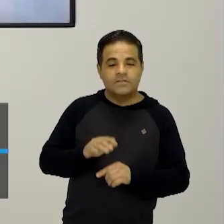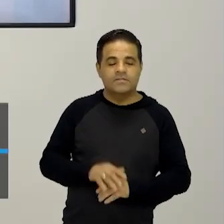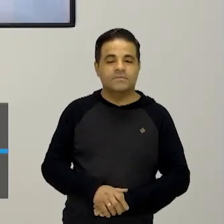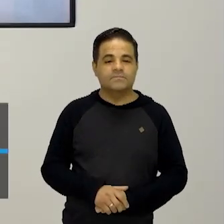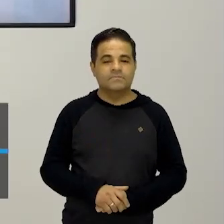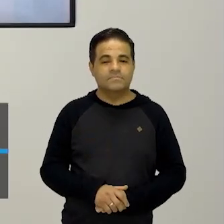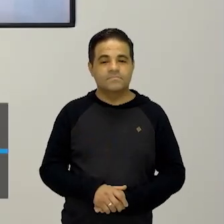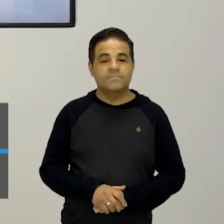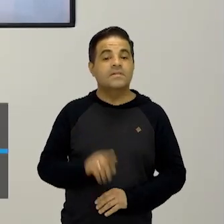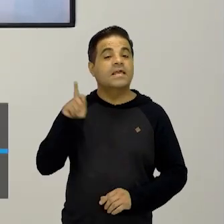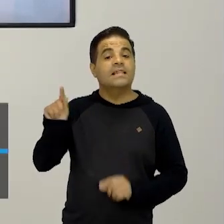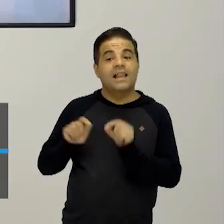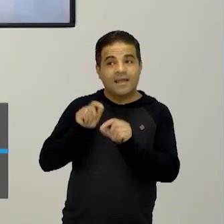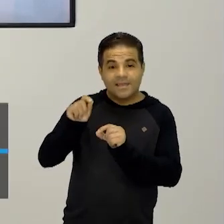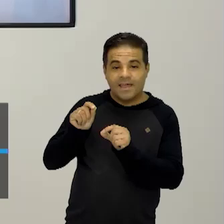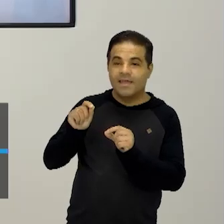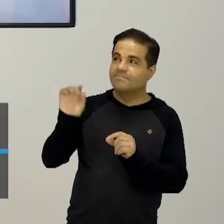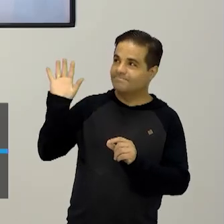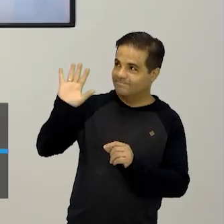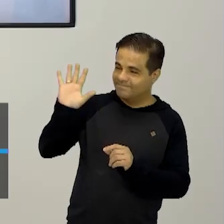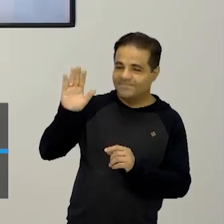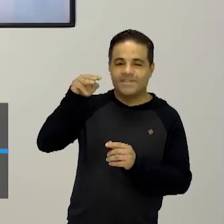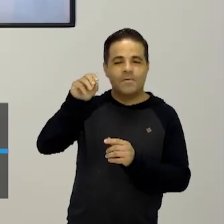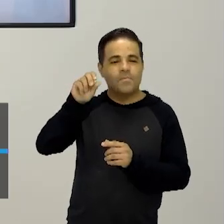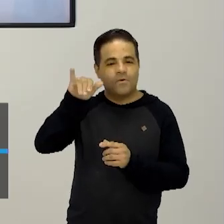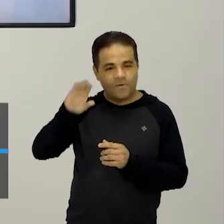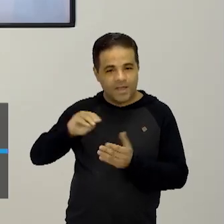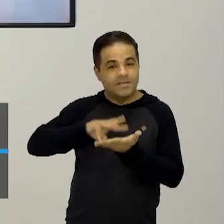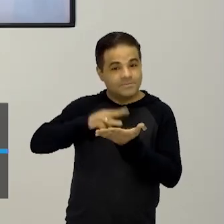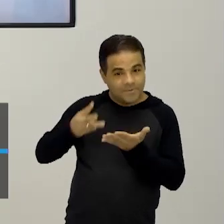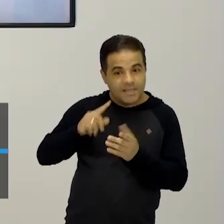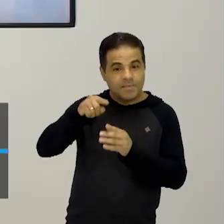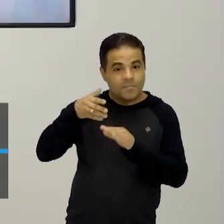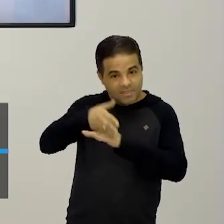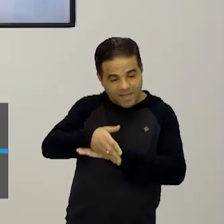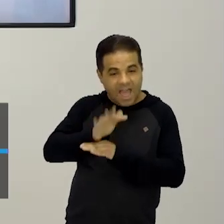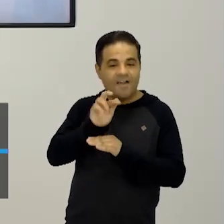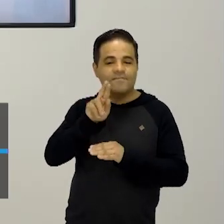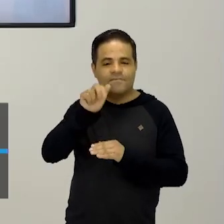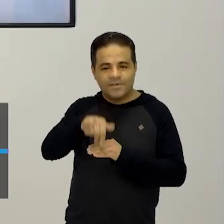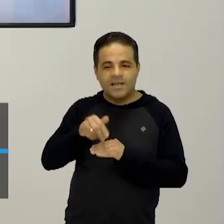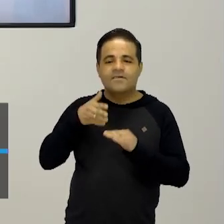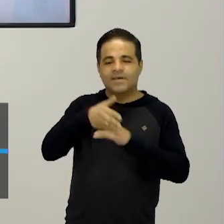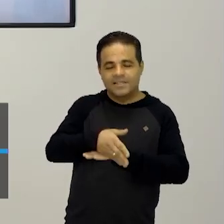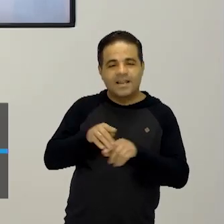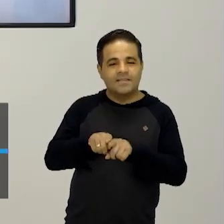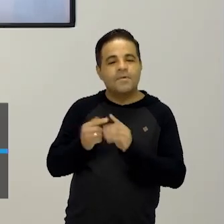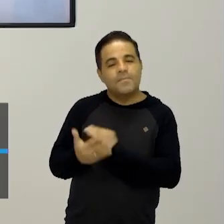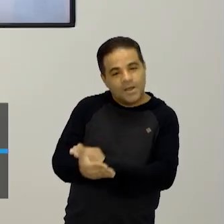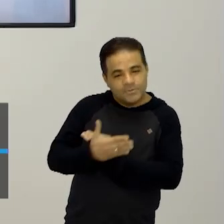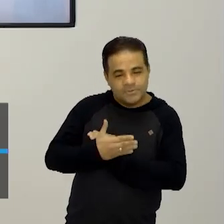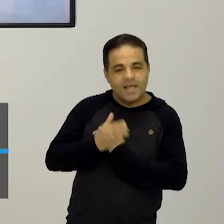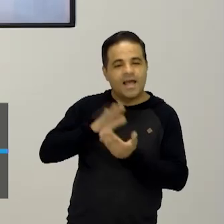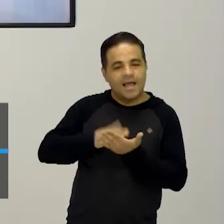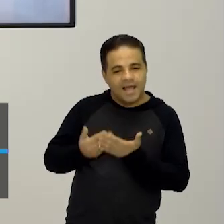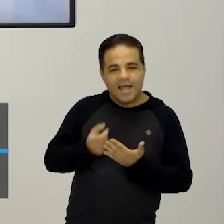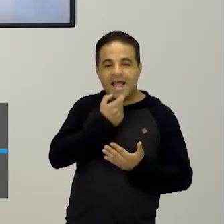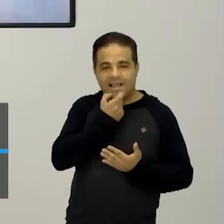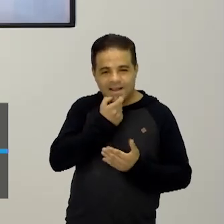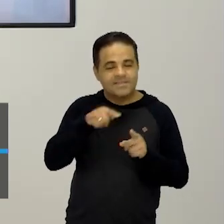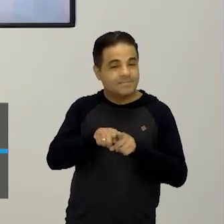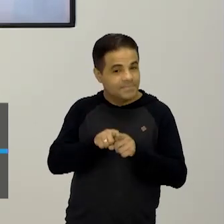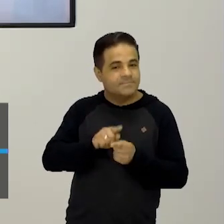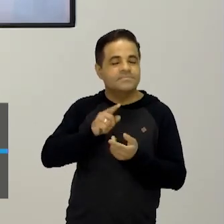Quem está lá com a gente ali, ó, Moésio. E daqui a pouco a Fran entra ali também para ajudar a gente aqui em English e ajudar o pessoal